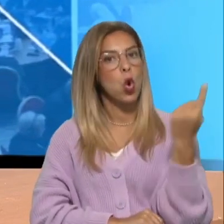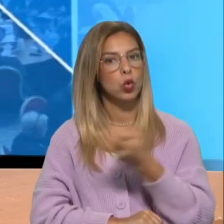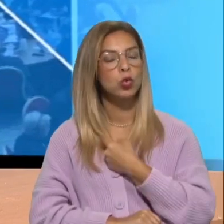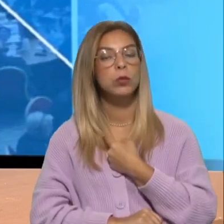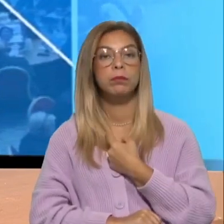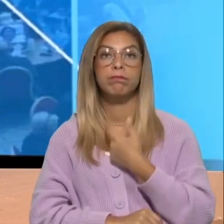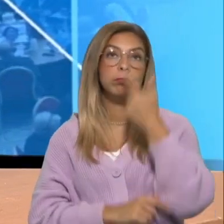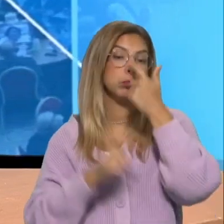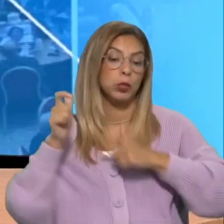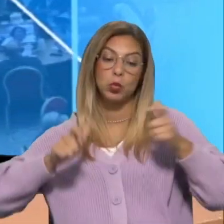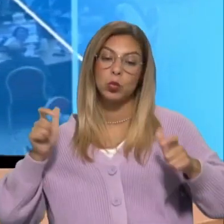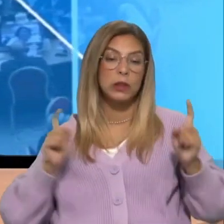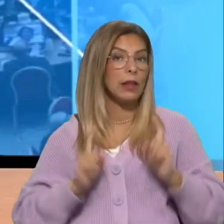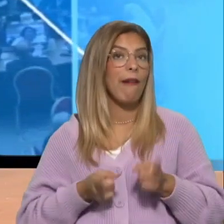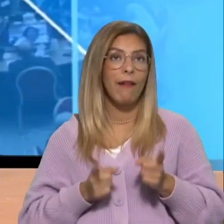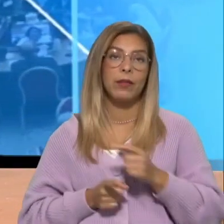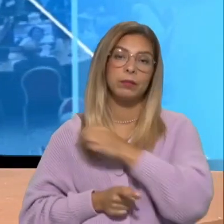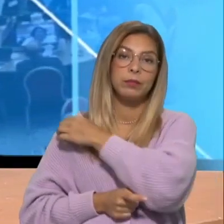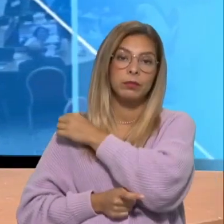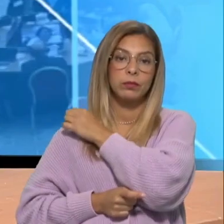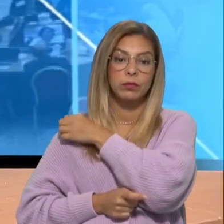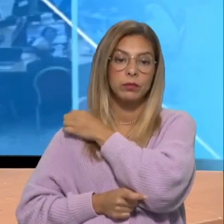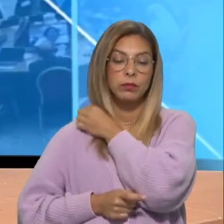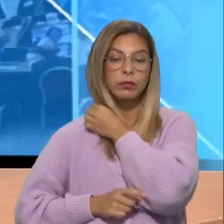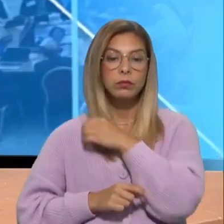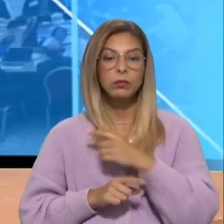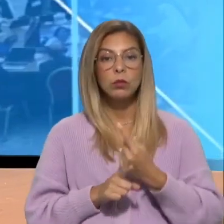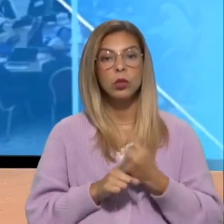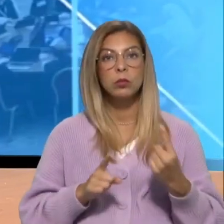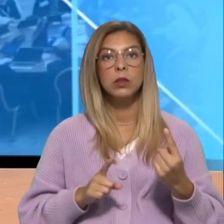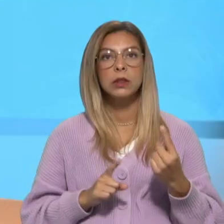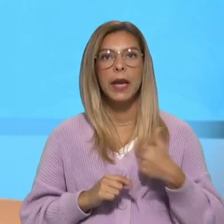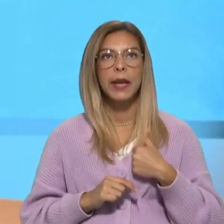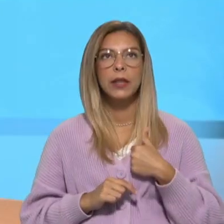seres humanos frágeis também e imperfeitos. E passamos para outra causa.